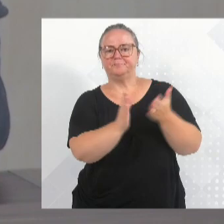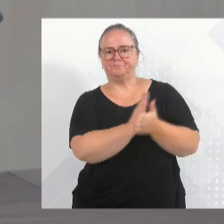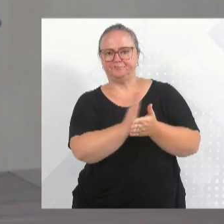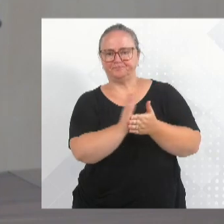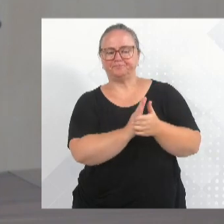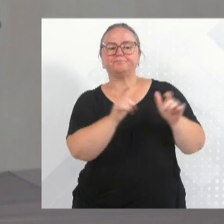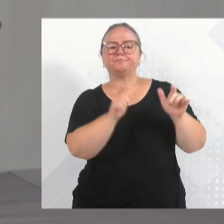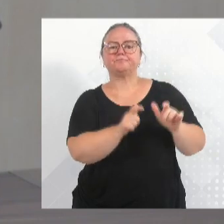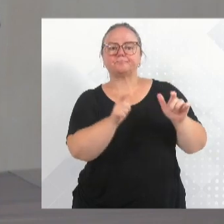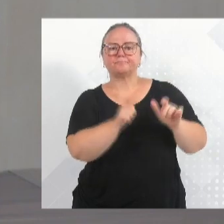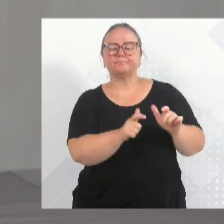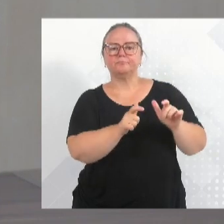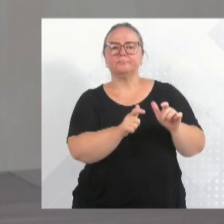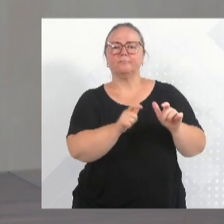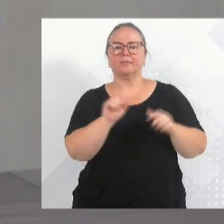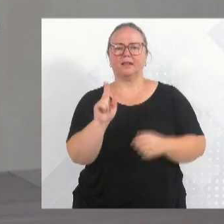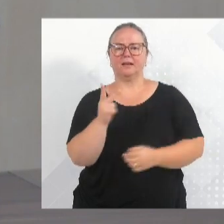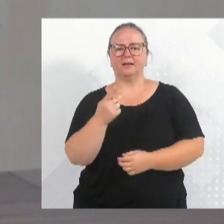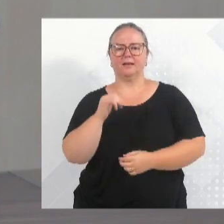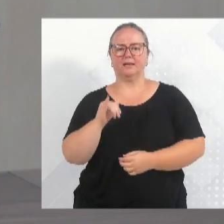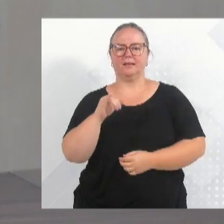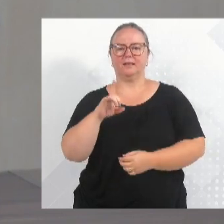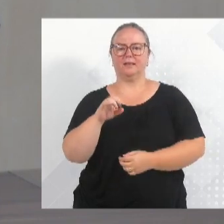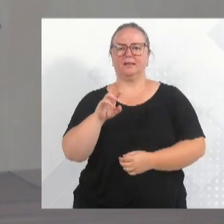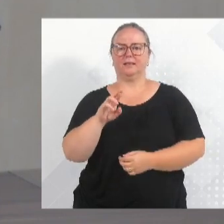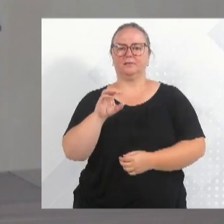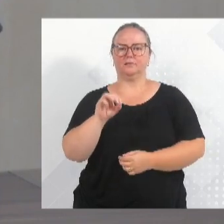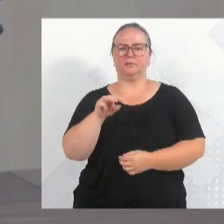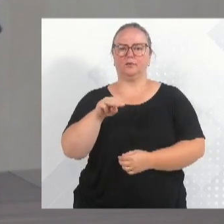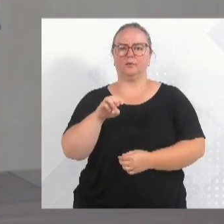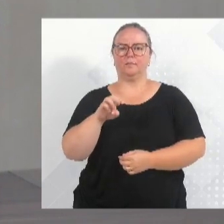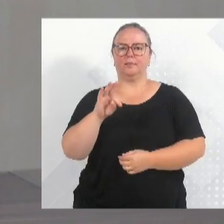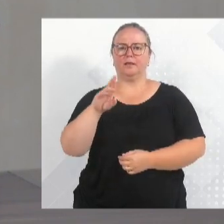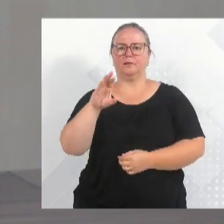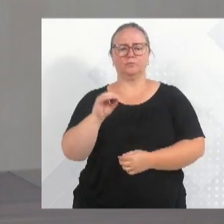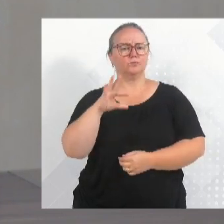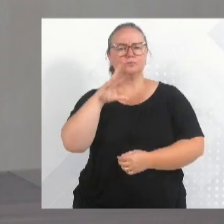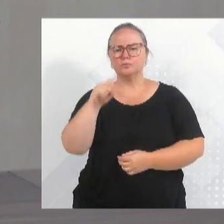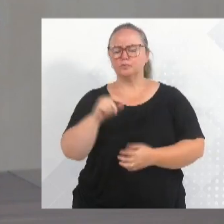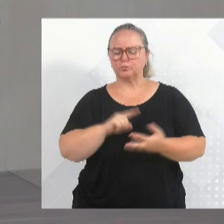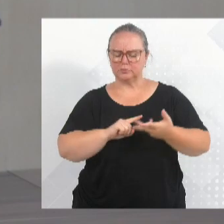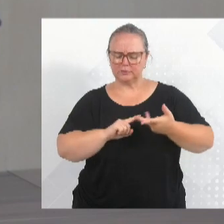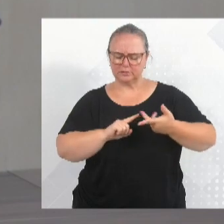reservação, de hidrometria e tudo mais. E desse trabalho,